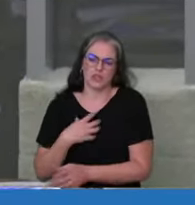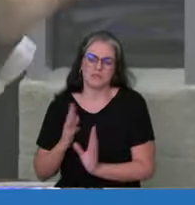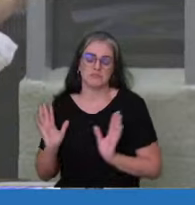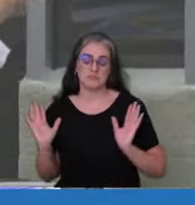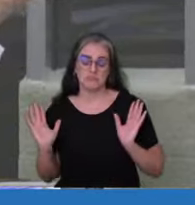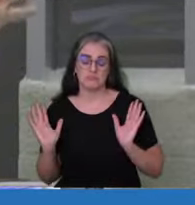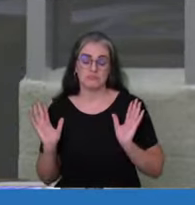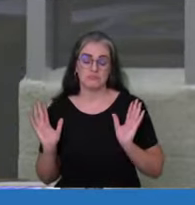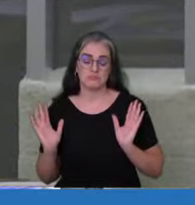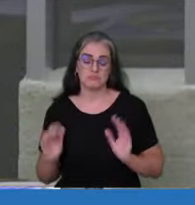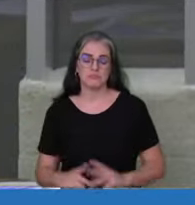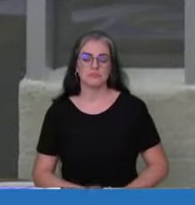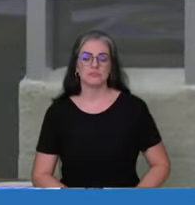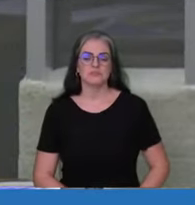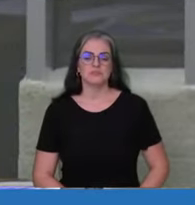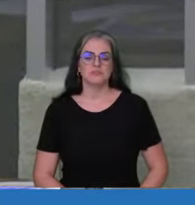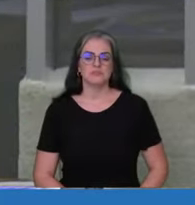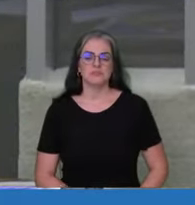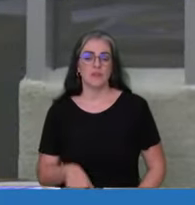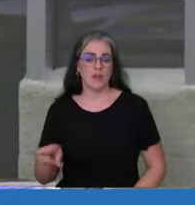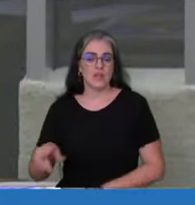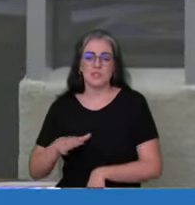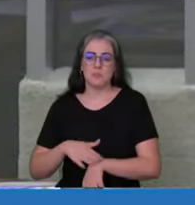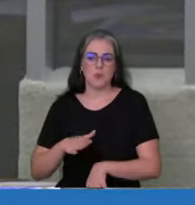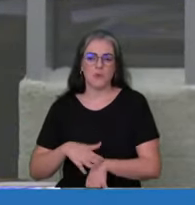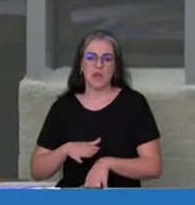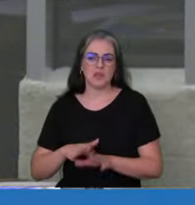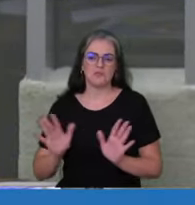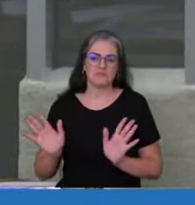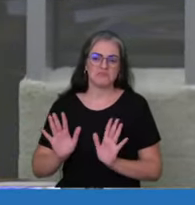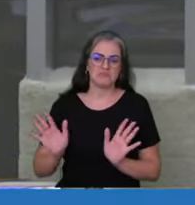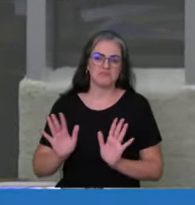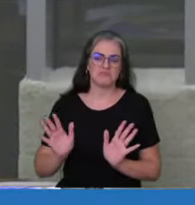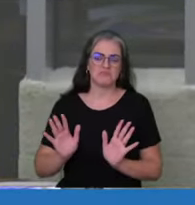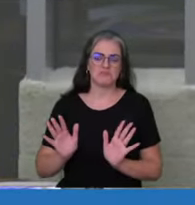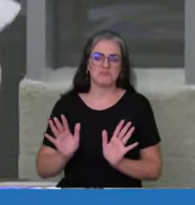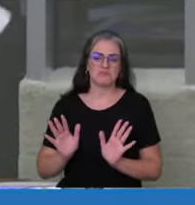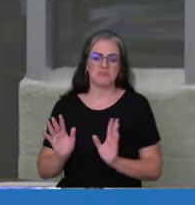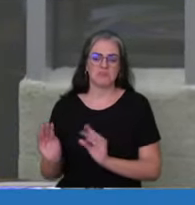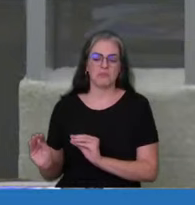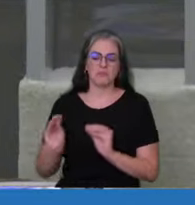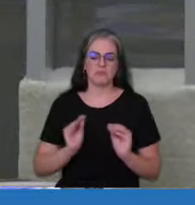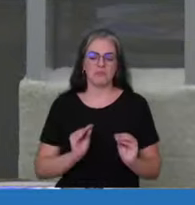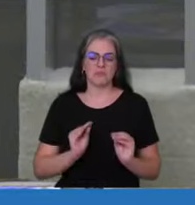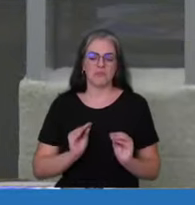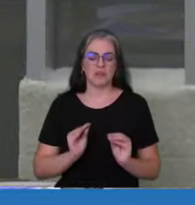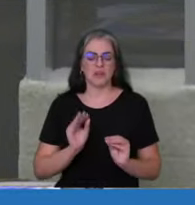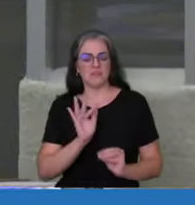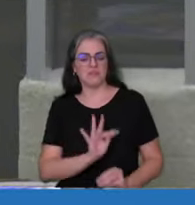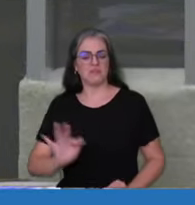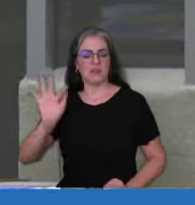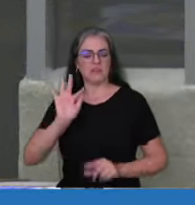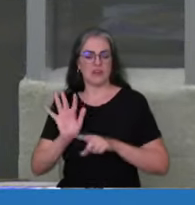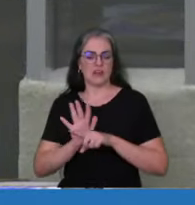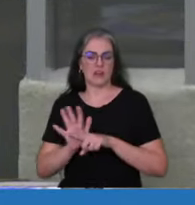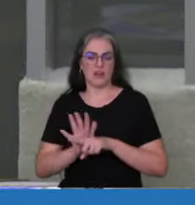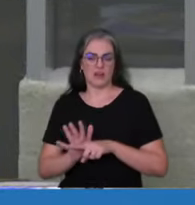Obviamente que a federalização naquele momento não se pôs. E foi preciso, como disse a Fernanda, mudar o